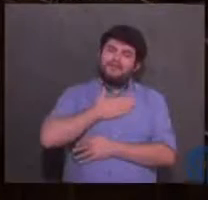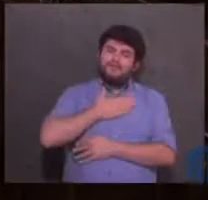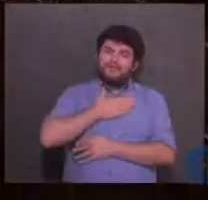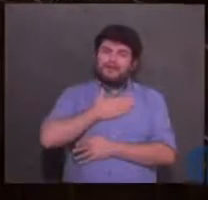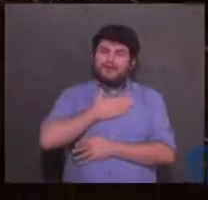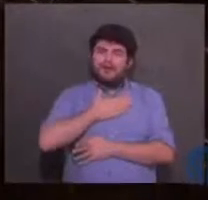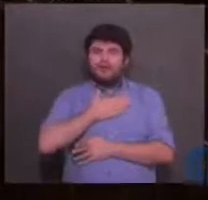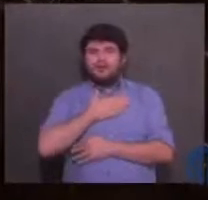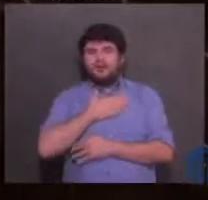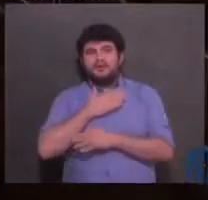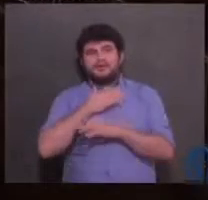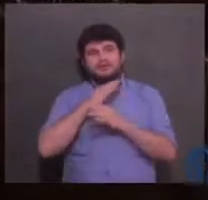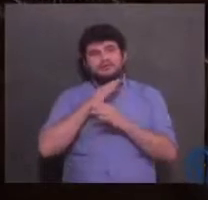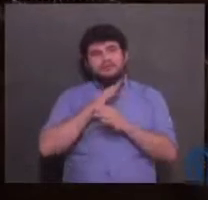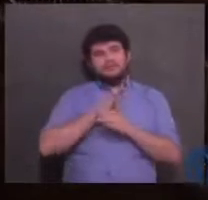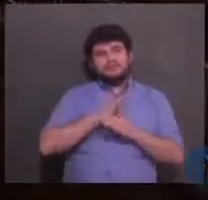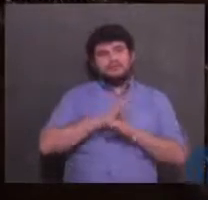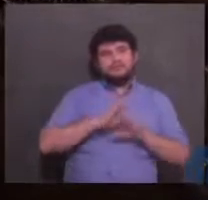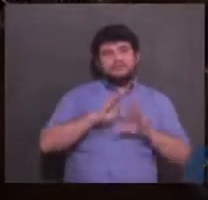vida,